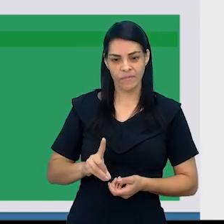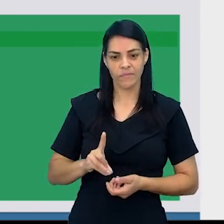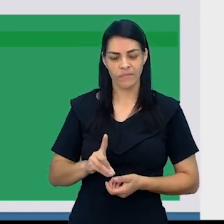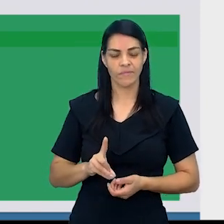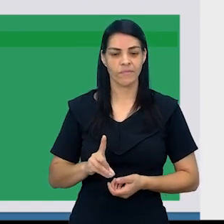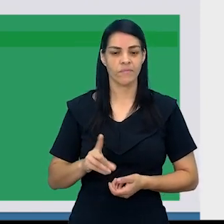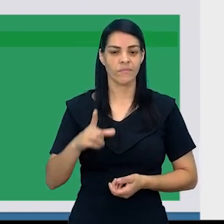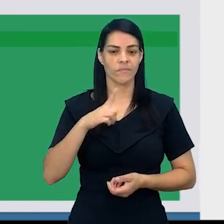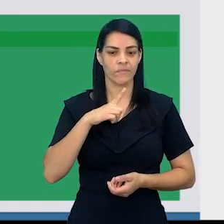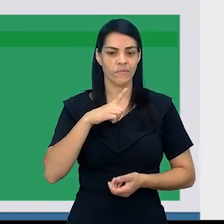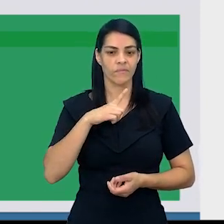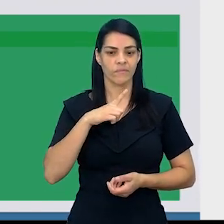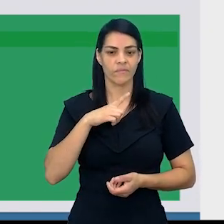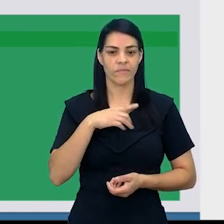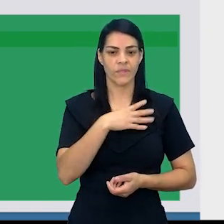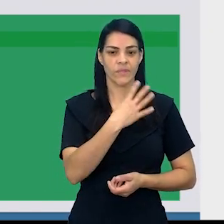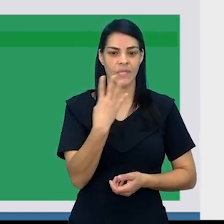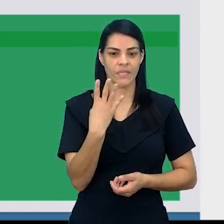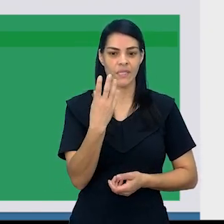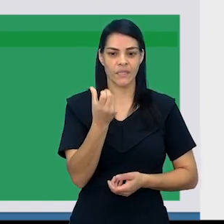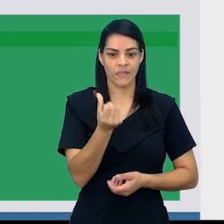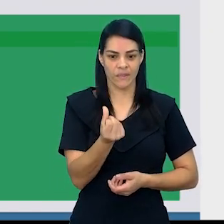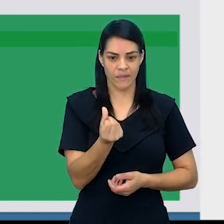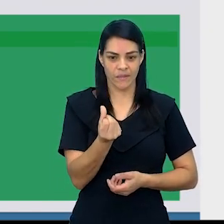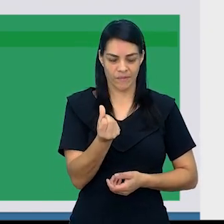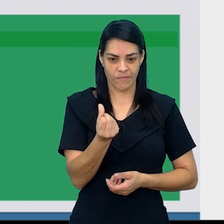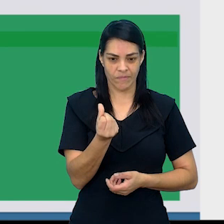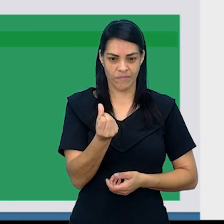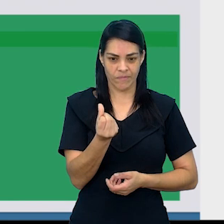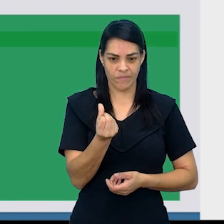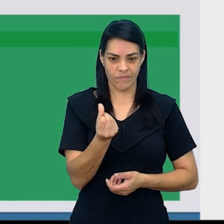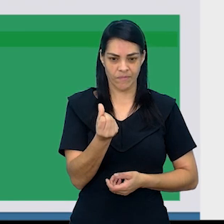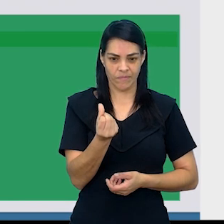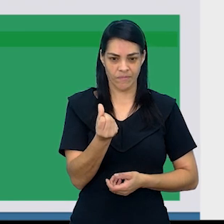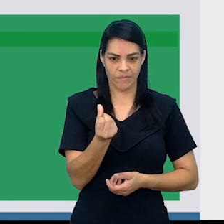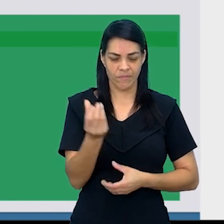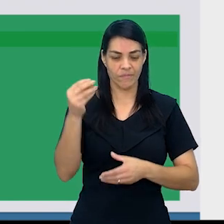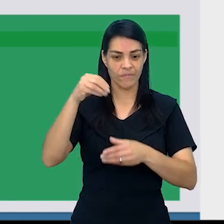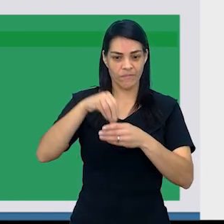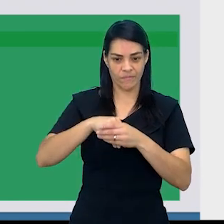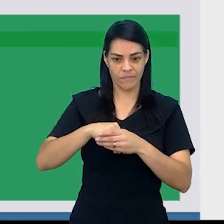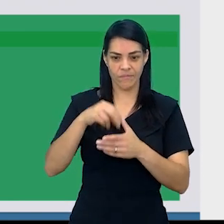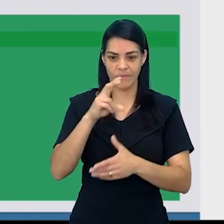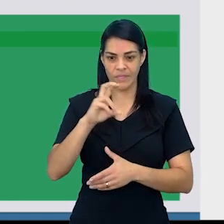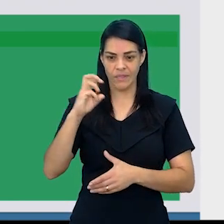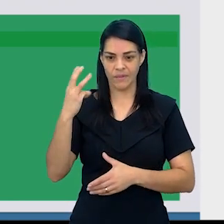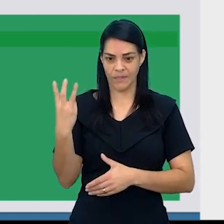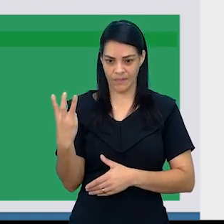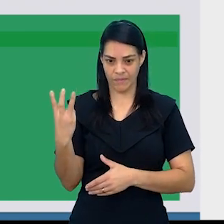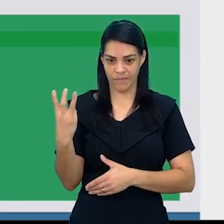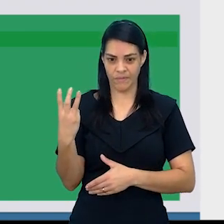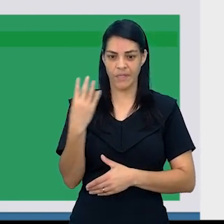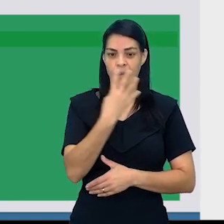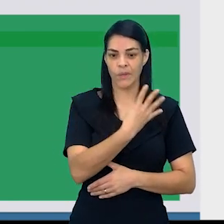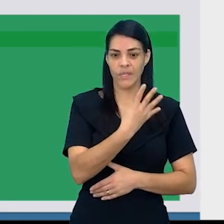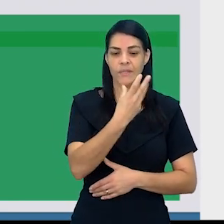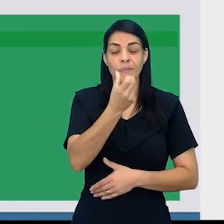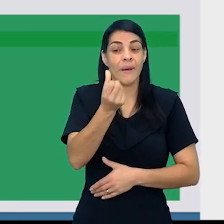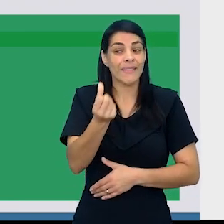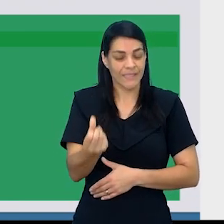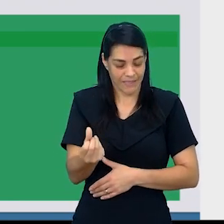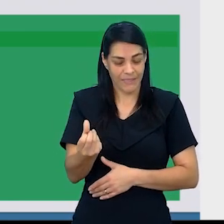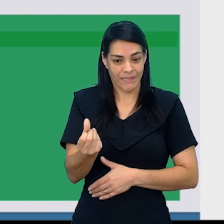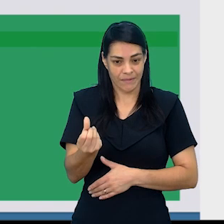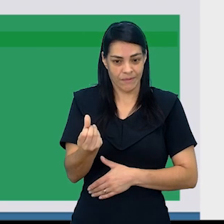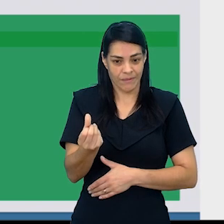tá aí na quadragésima sexta dentro às 53 ela tá na quadragésima sexta Então a gente tem que subir aí né